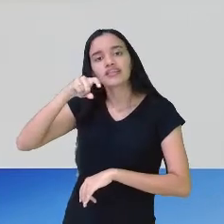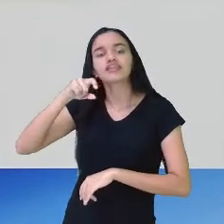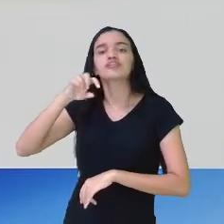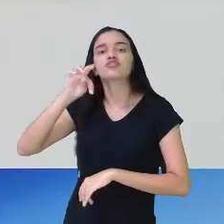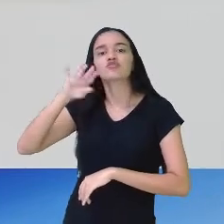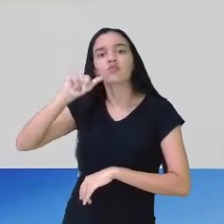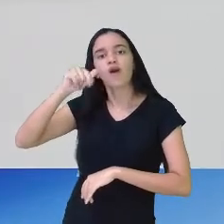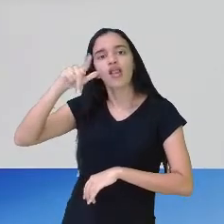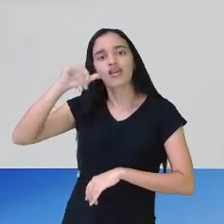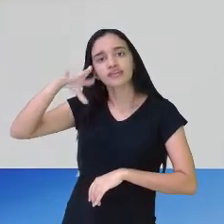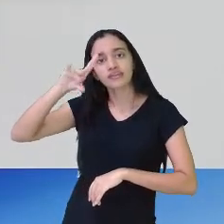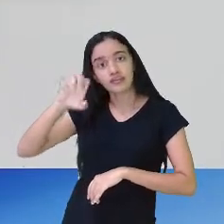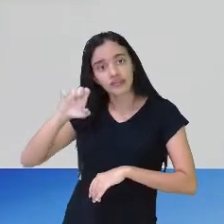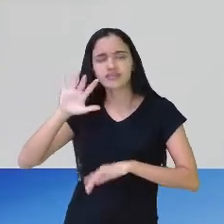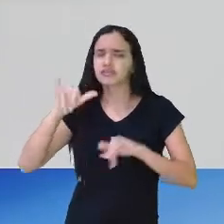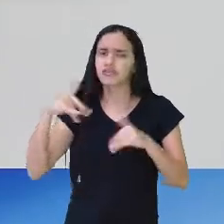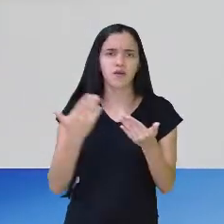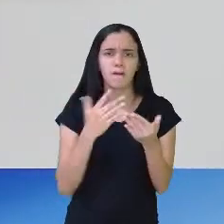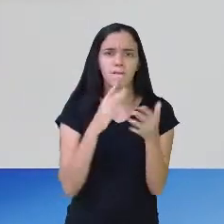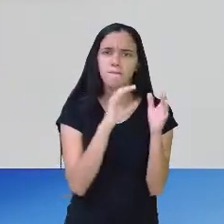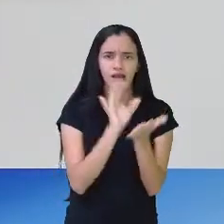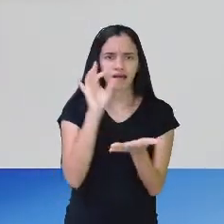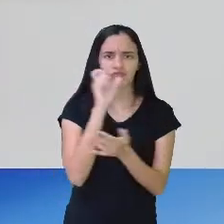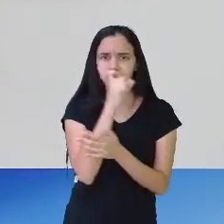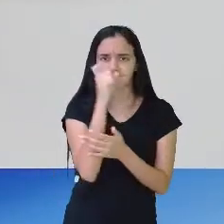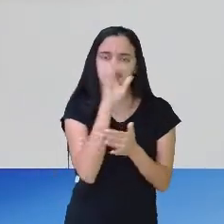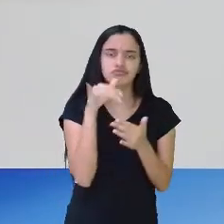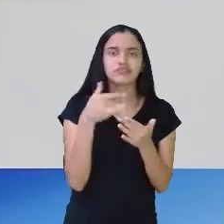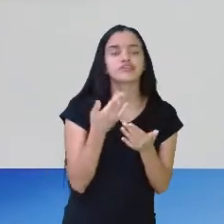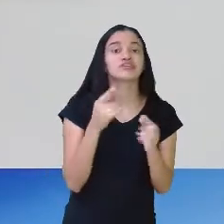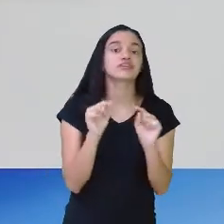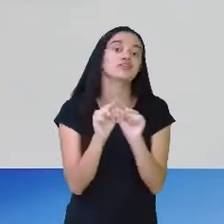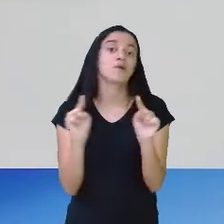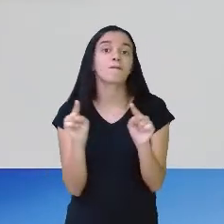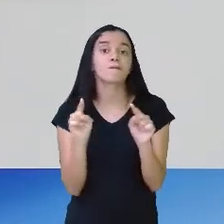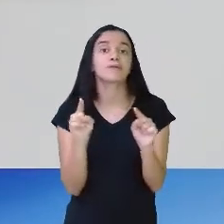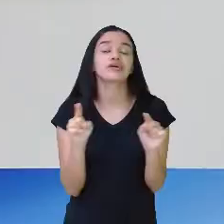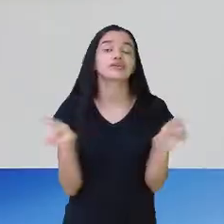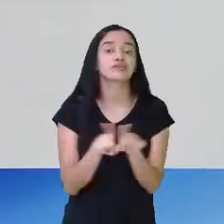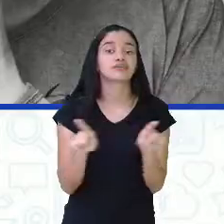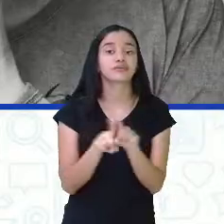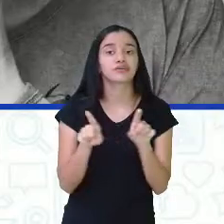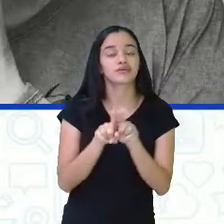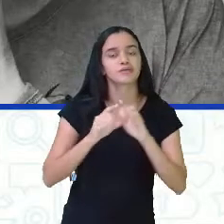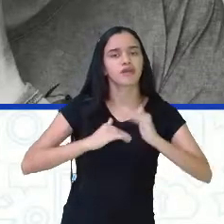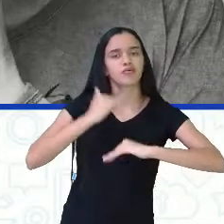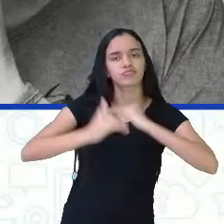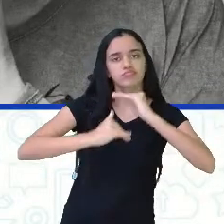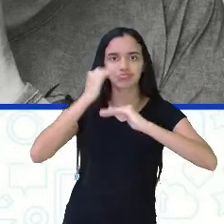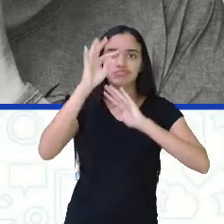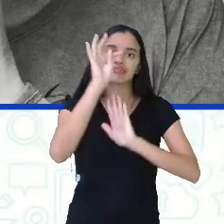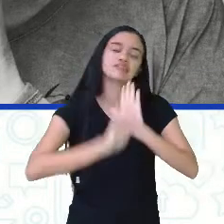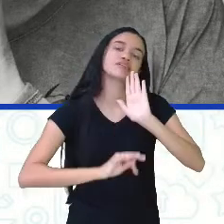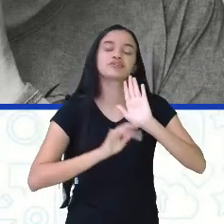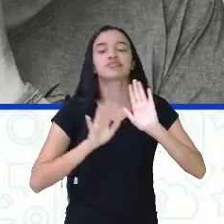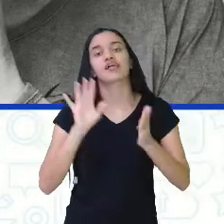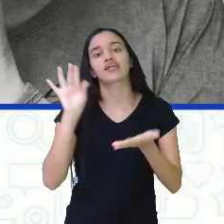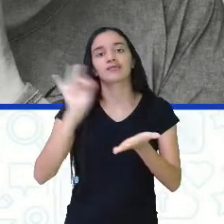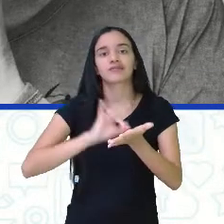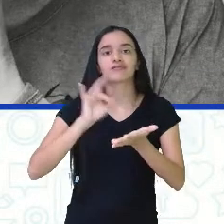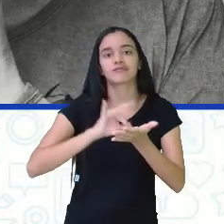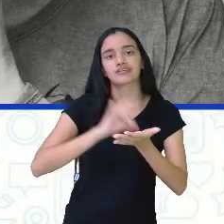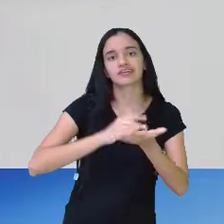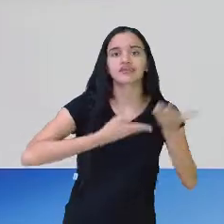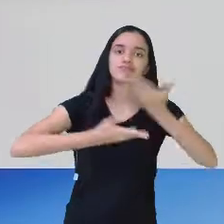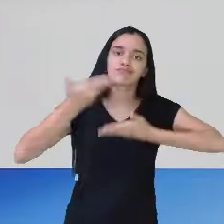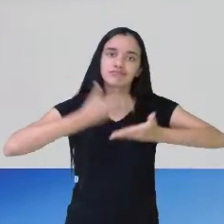essencial para a ficção, não só para a ficção, como para a construção de textos no geral. Na verdade, é esse diálogo